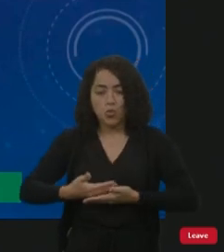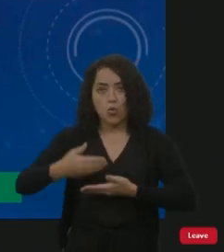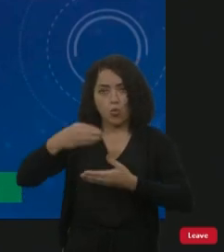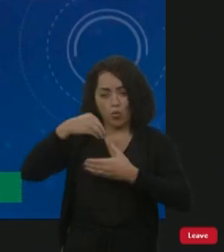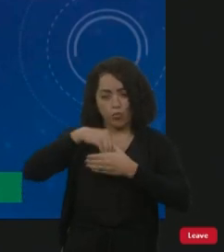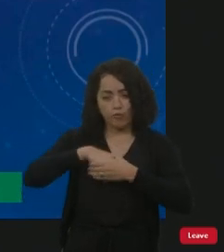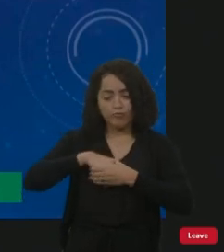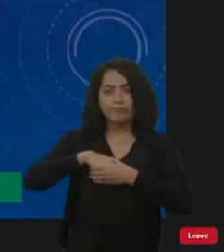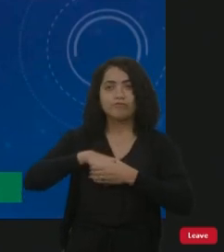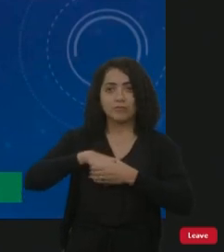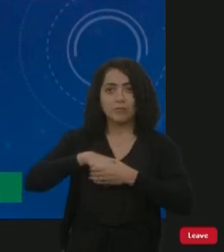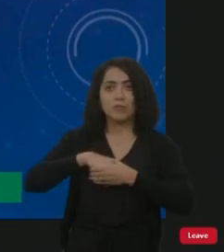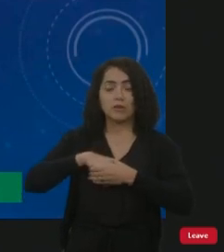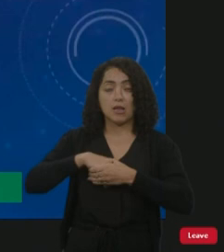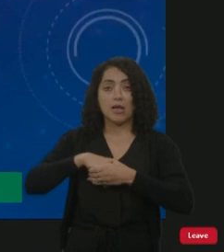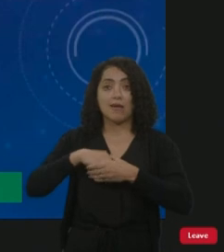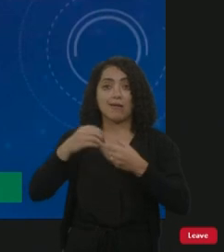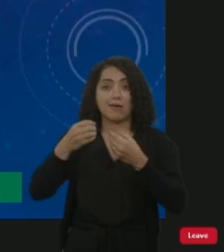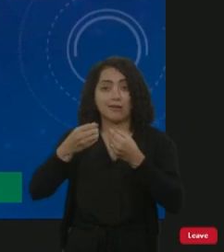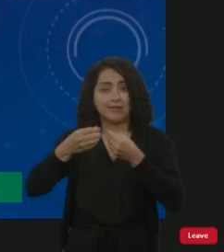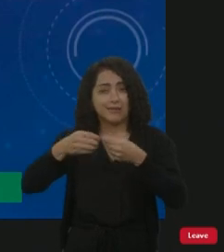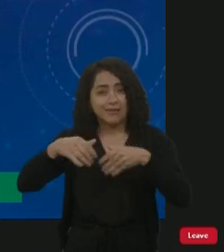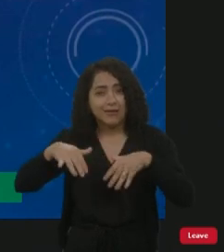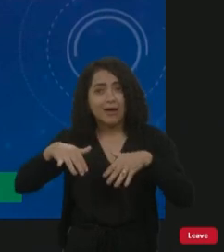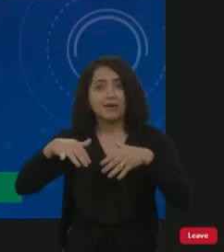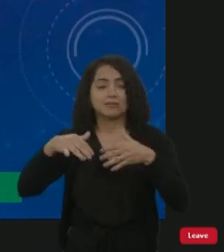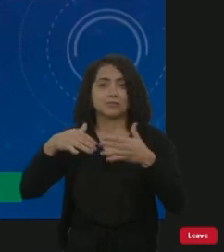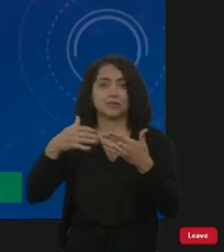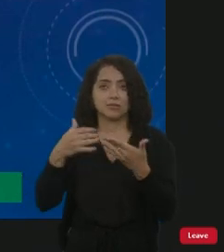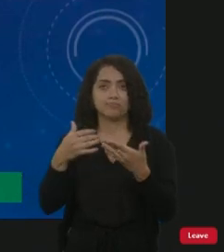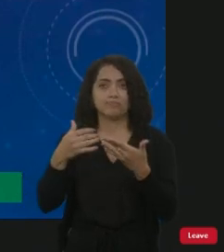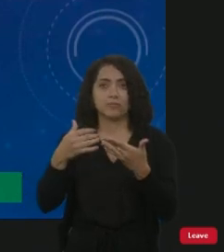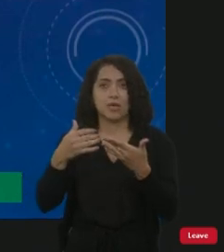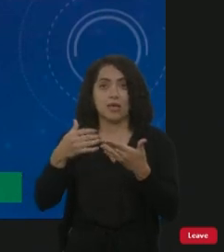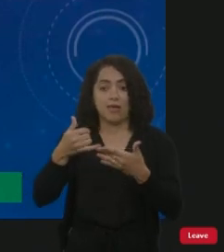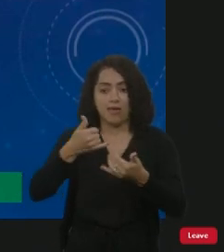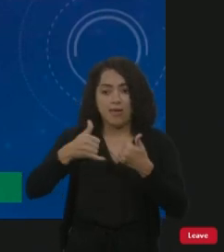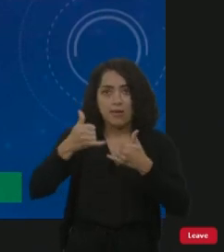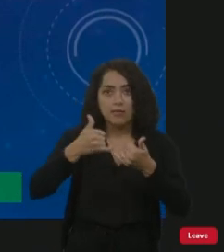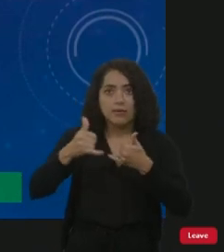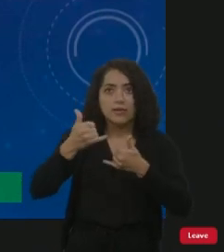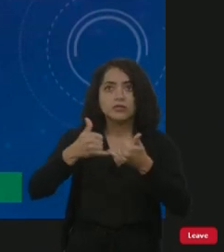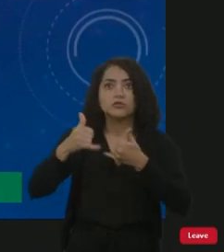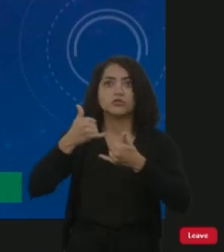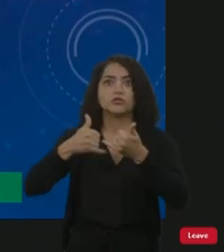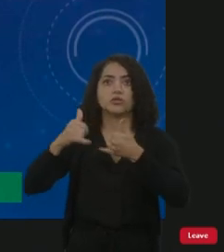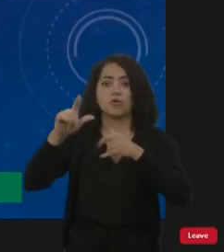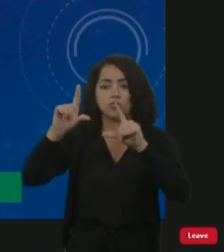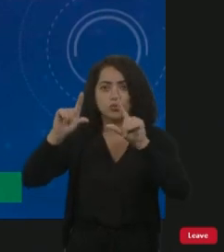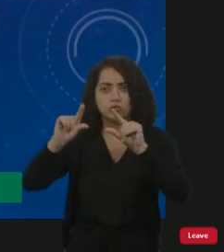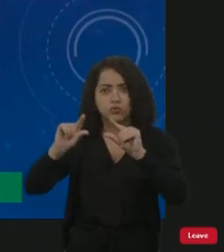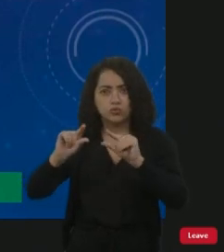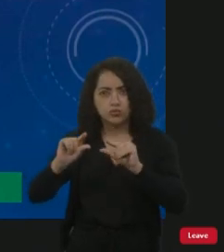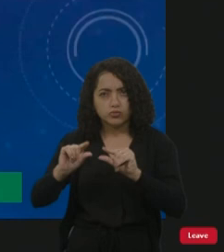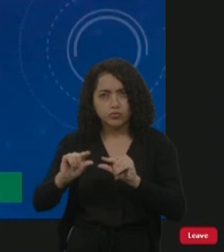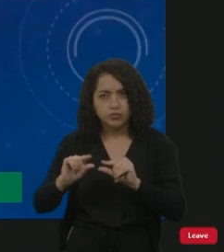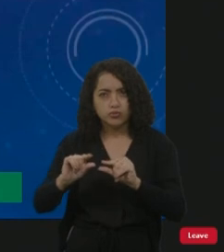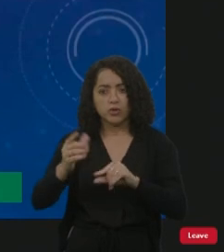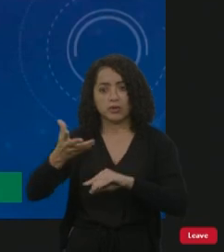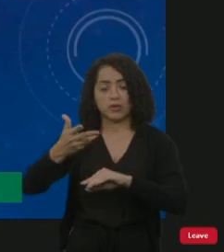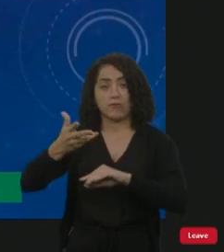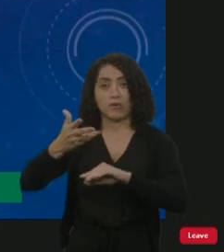crescer. Se eu tenho um defeito na produção de energia daquele feto, é normal eu encontrar uma diminuição da velocidade de